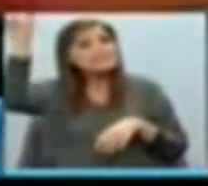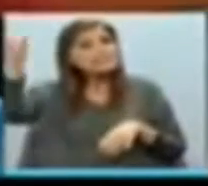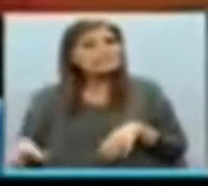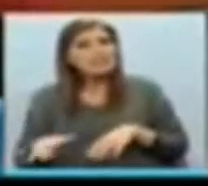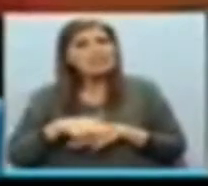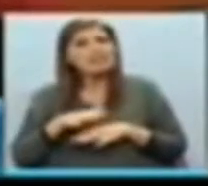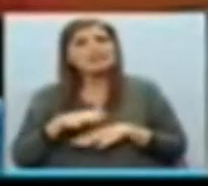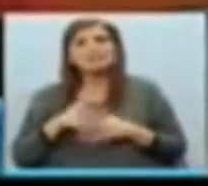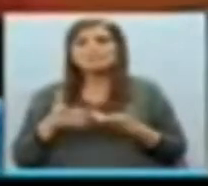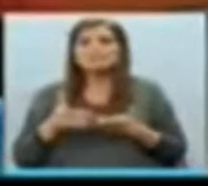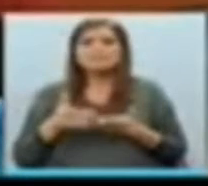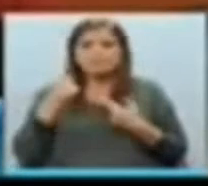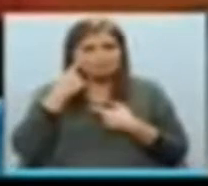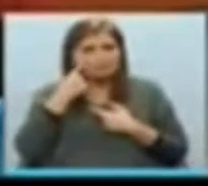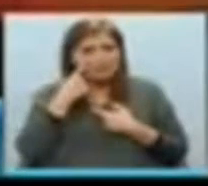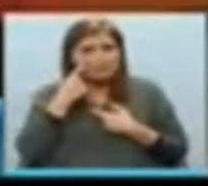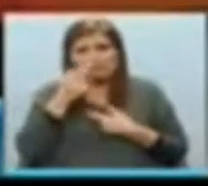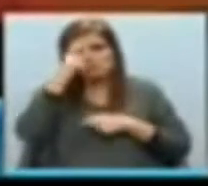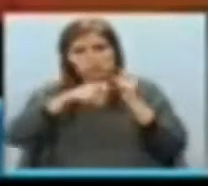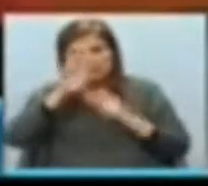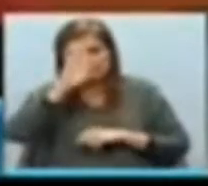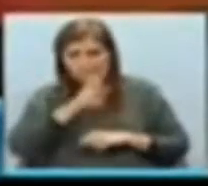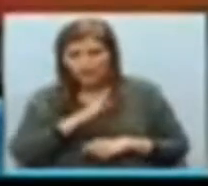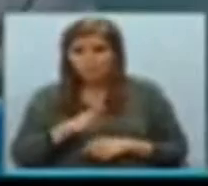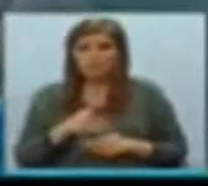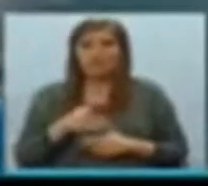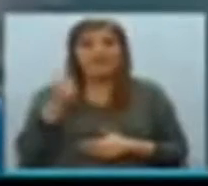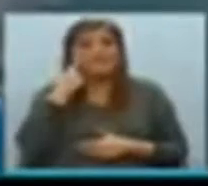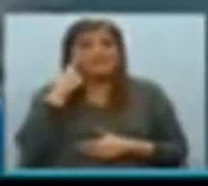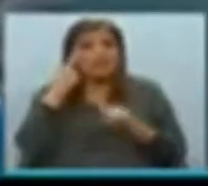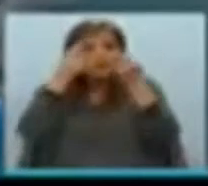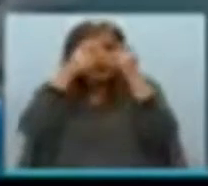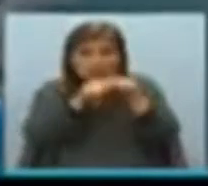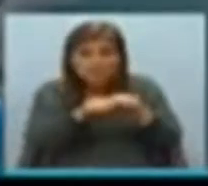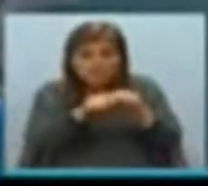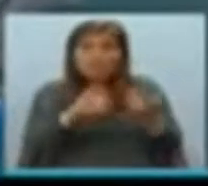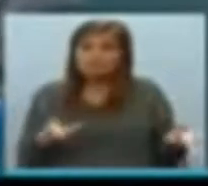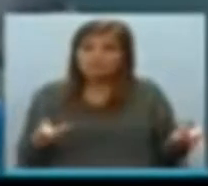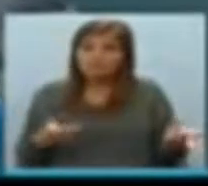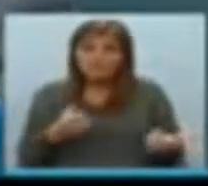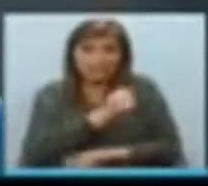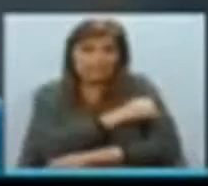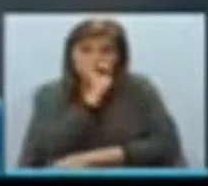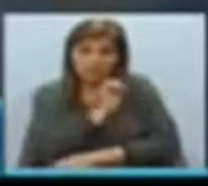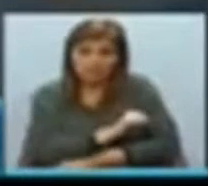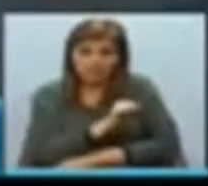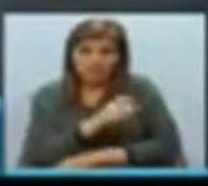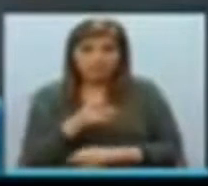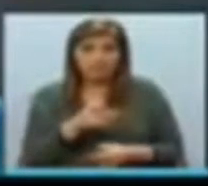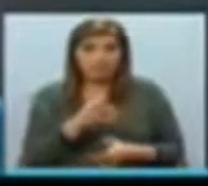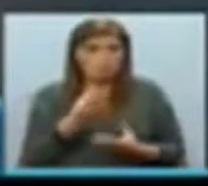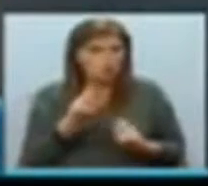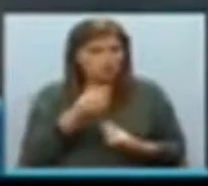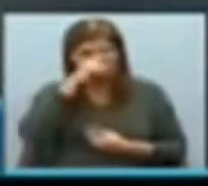praticamente nada para isso é foi e viveu escondido lá e cabanas é na sua casa com muitas dificuldades